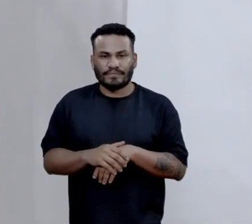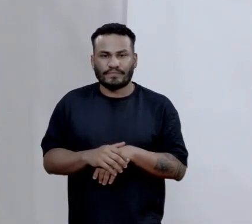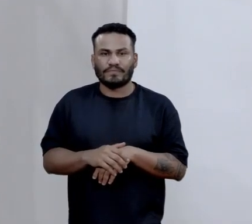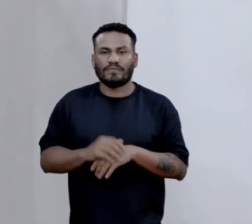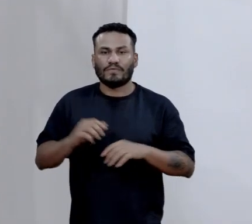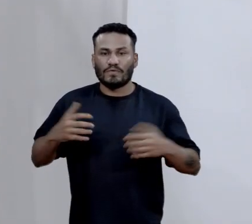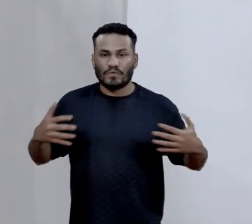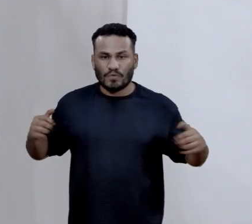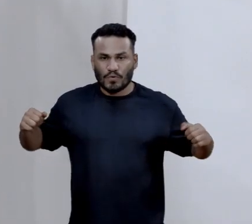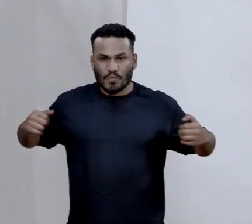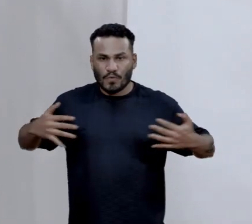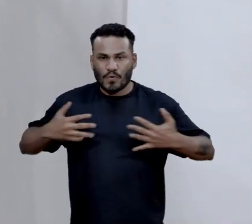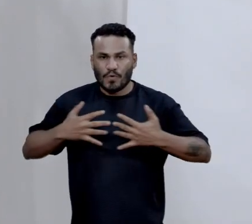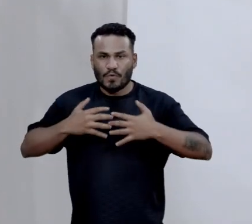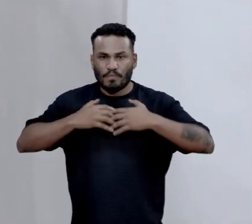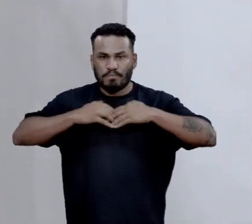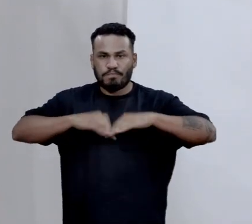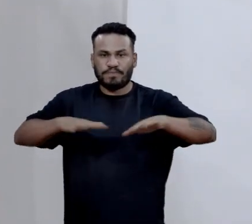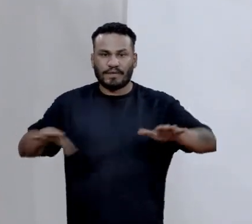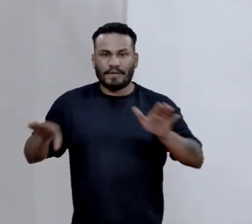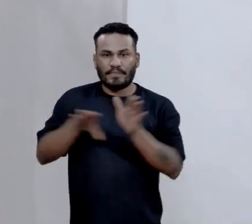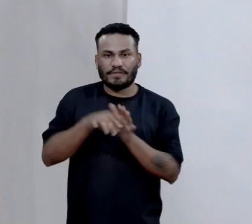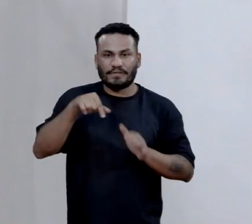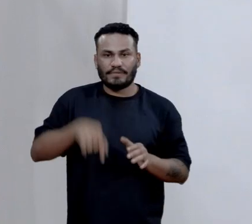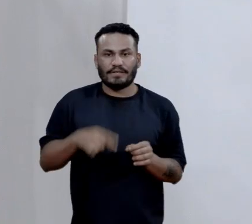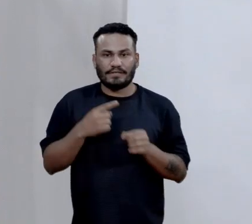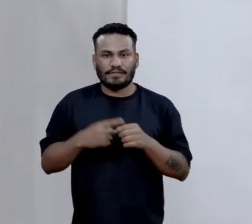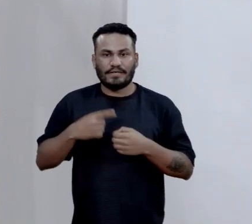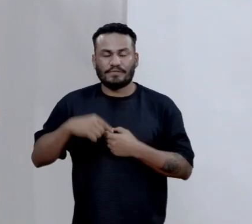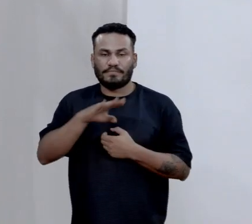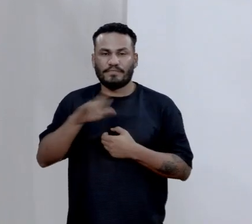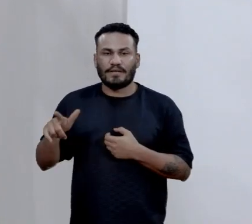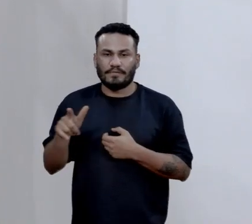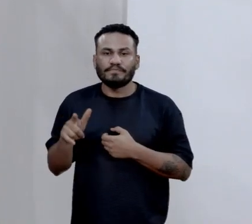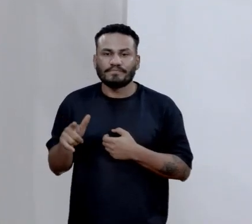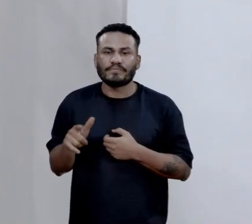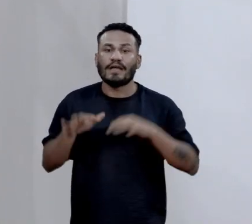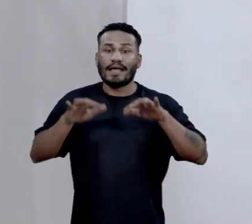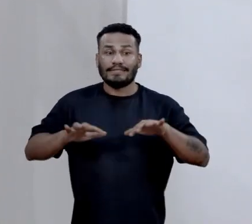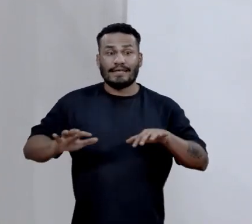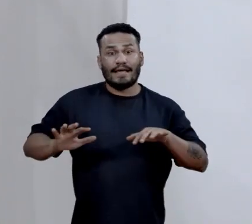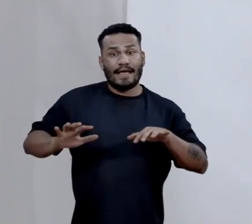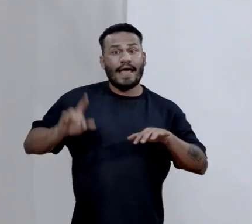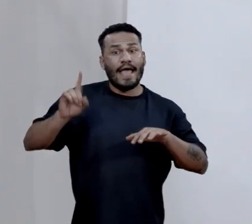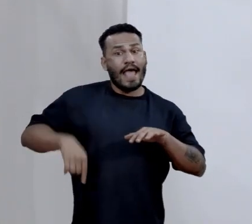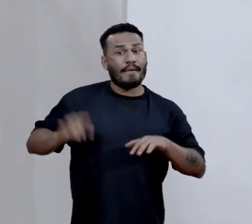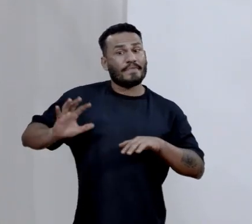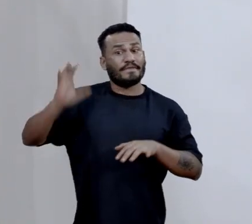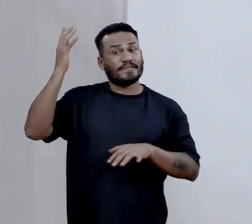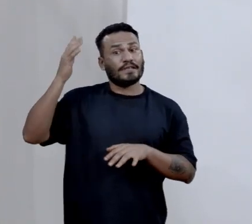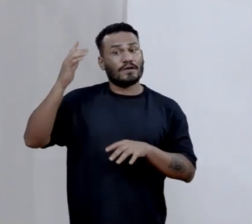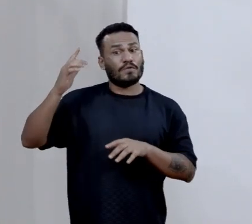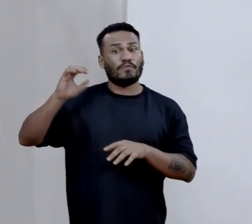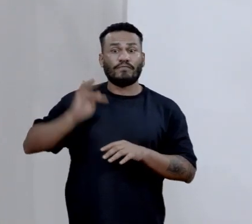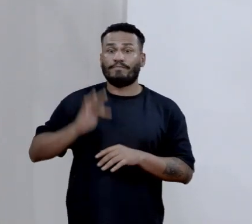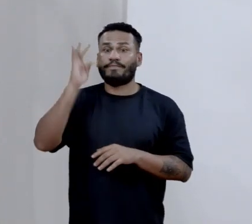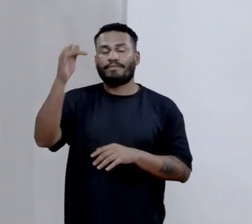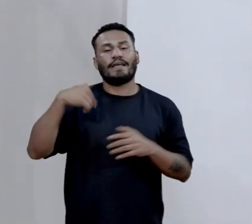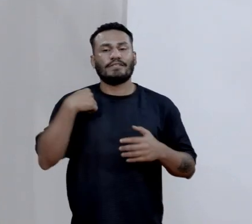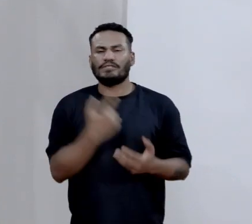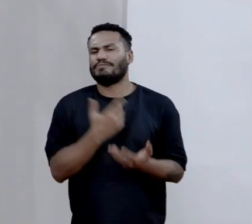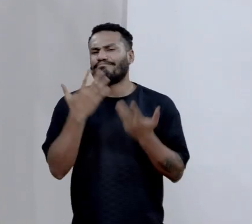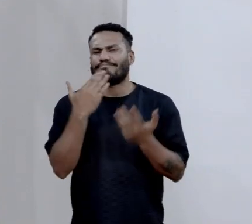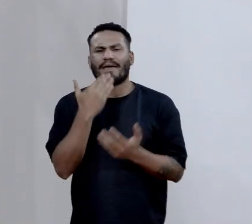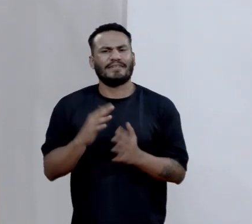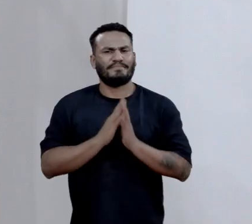do El Ninho que se aproxima aqui ao nosso município. Essa é a previsão meteorológica e nós rogamos para que